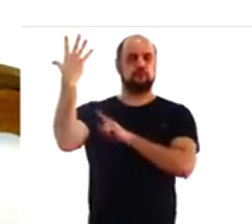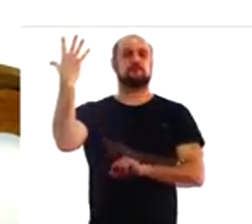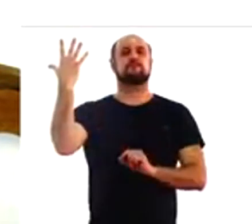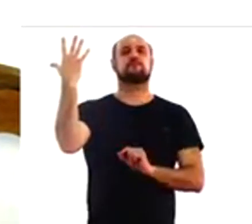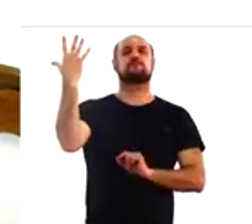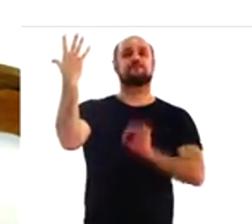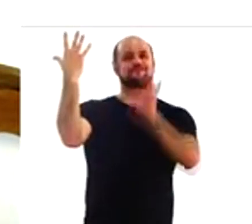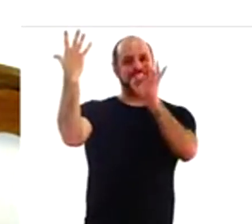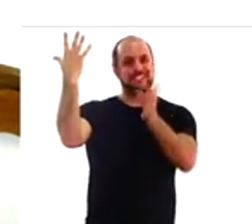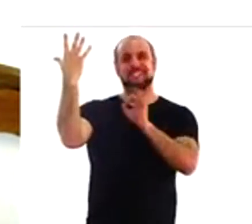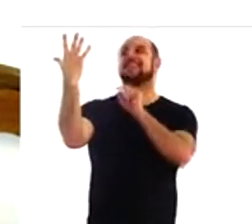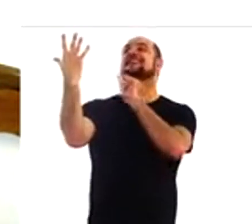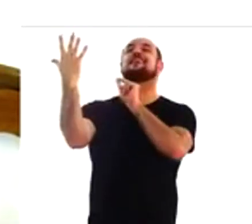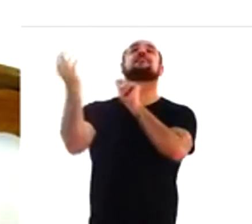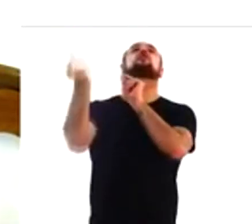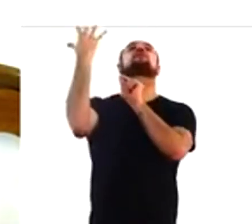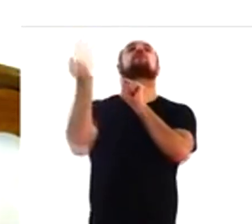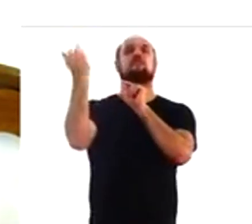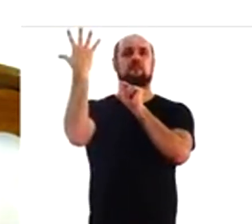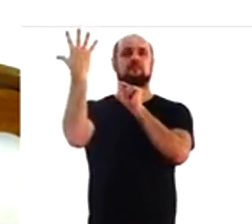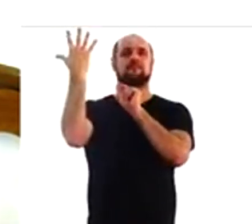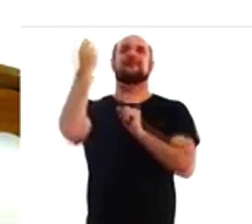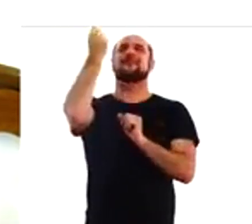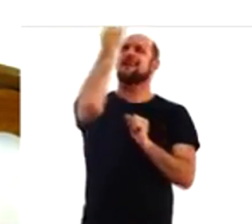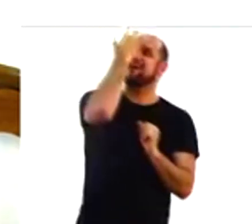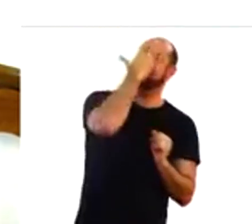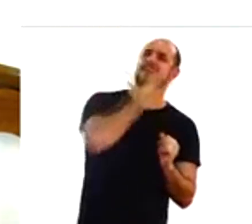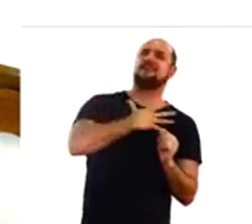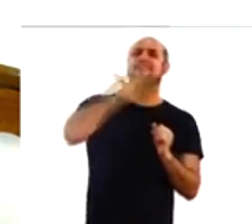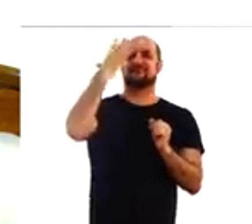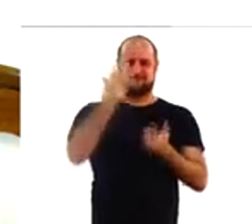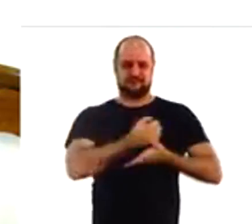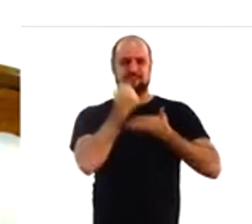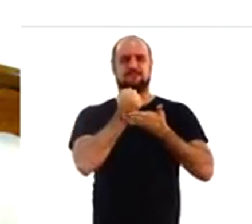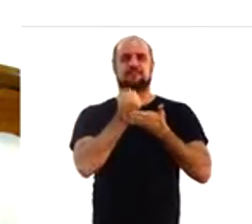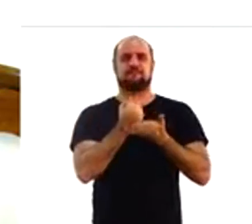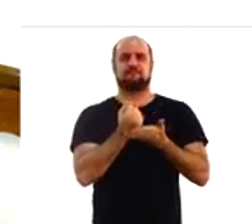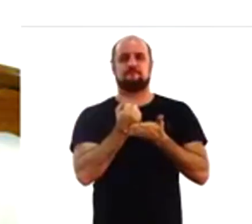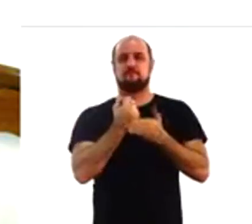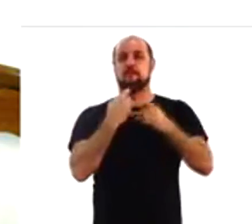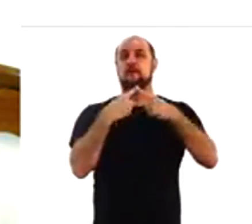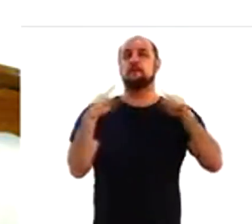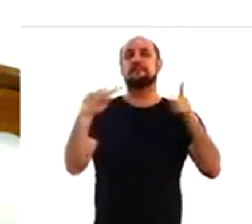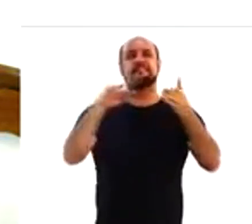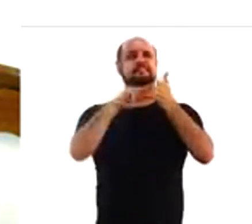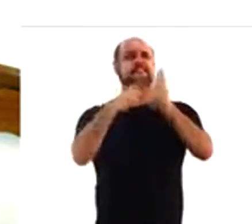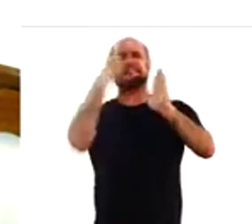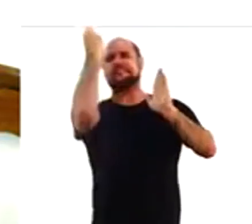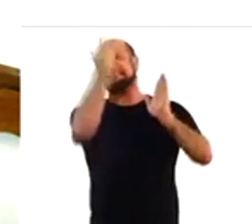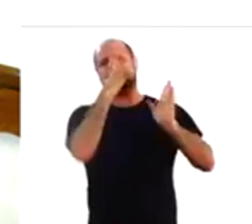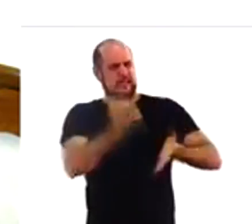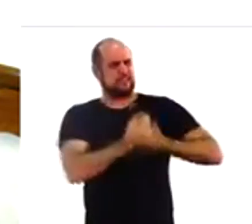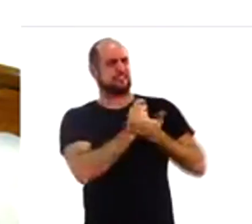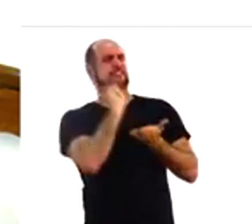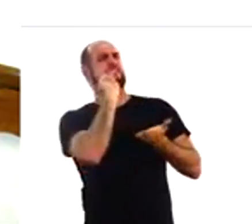é justamente a graça salvadora. Mas o que é essa graça salvadora? O